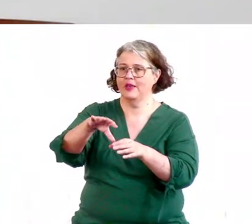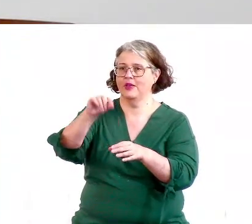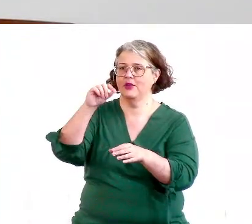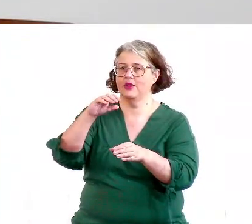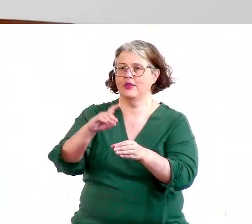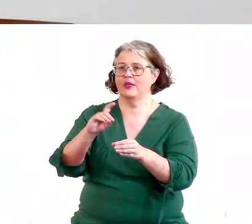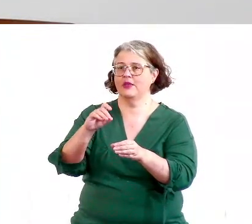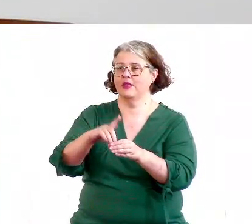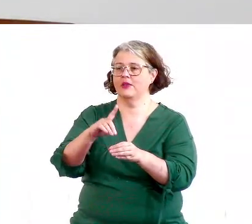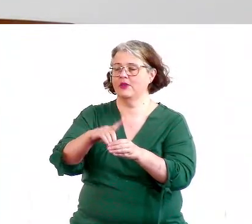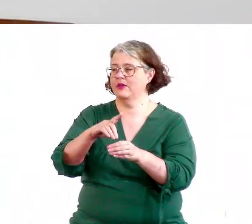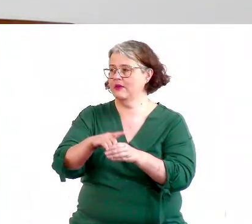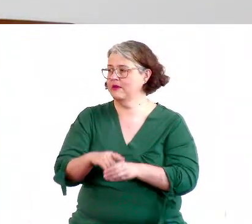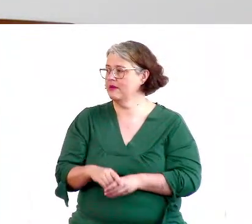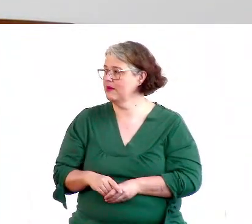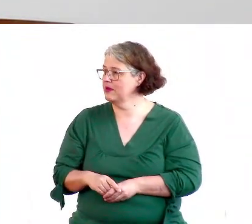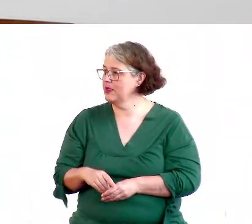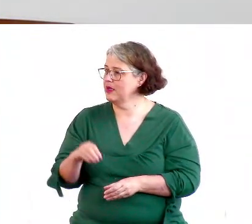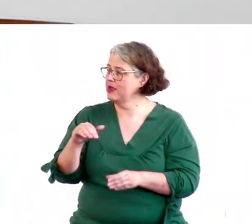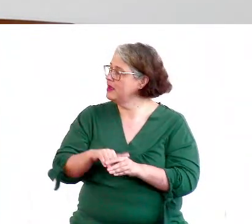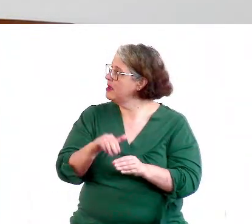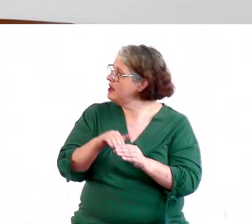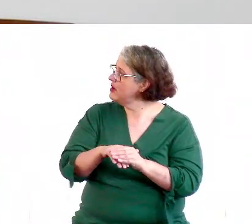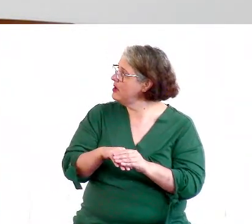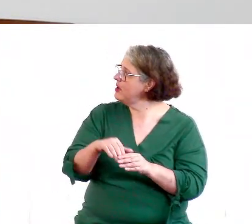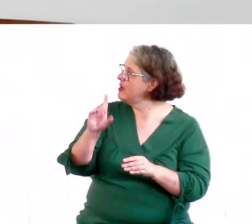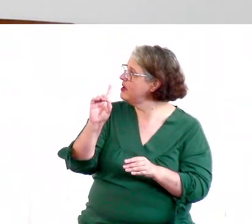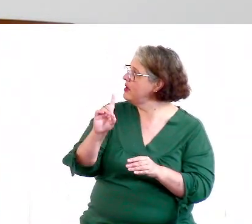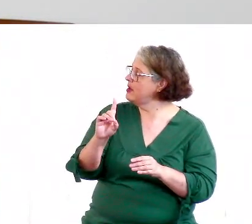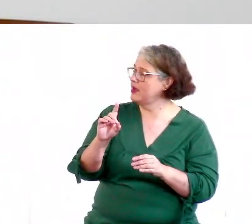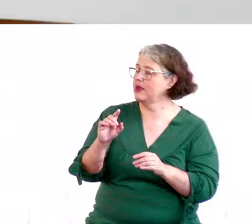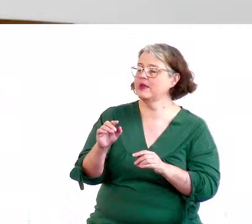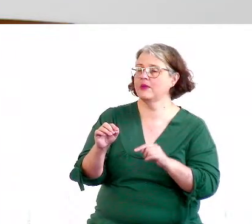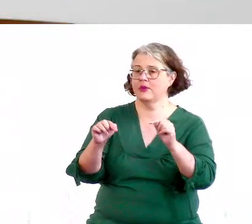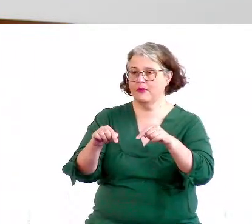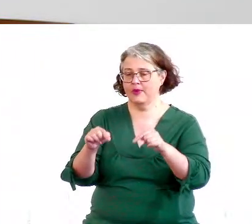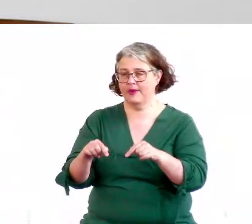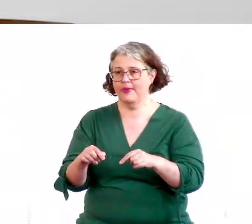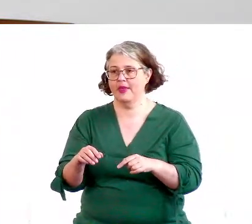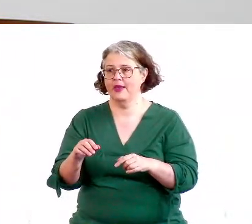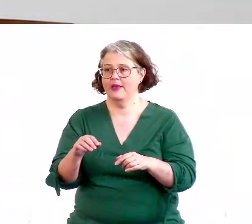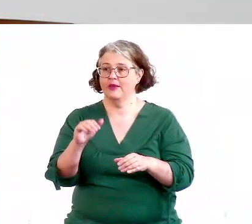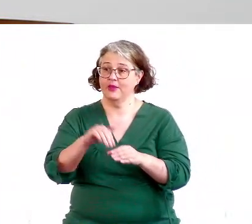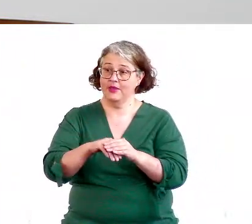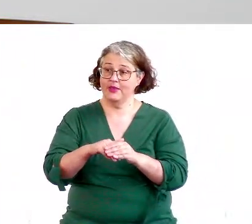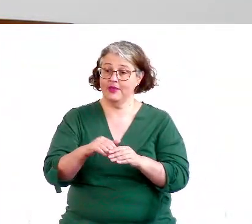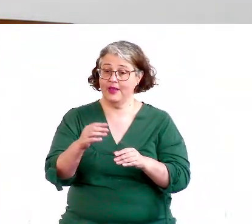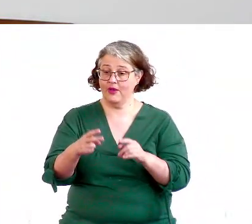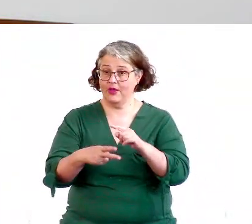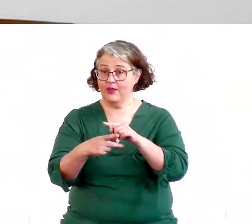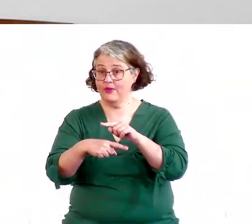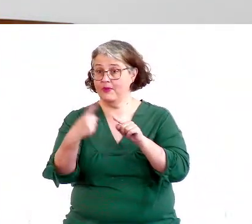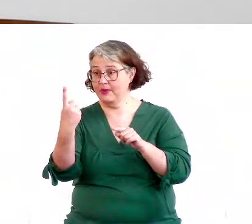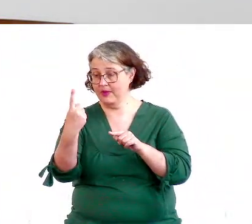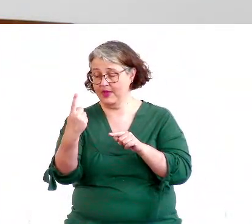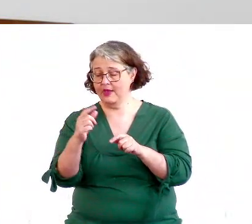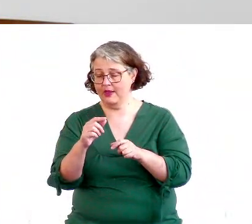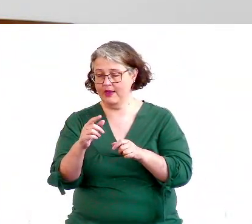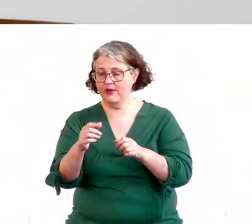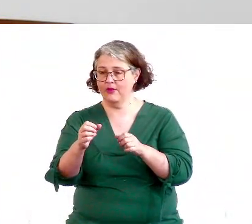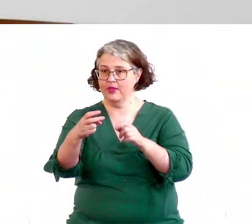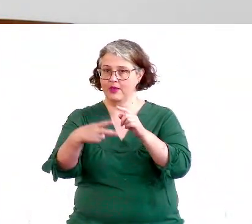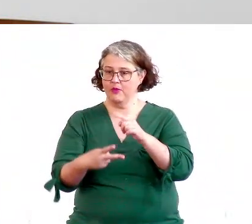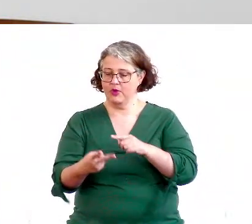já adianto aos irmãos que nós teremos uma assembleia e uma eleição no primeiro semestre e uma eleição no segundo semestre, no final do